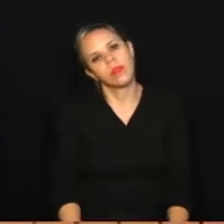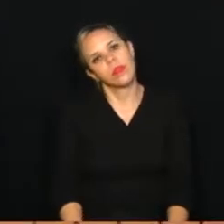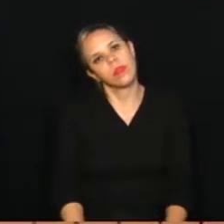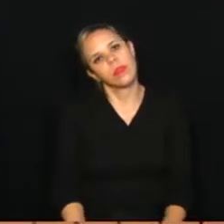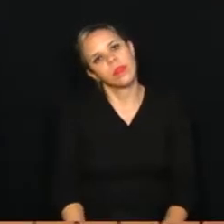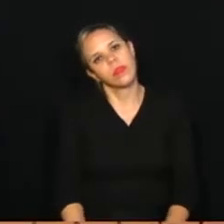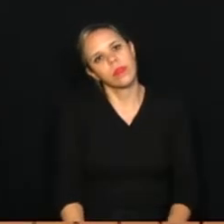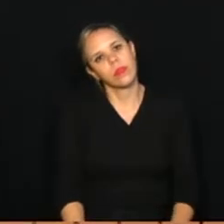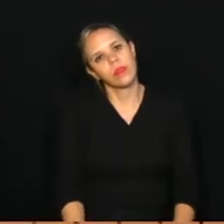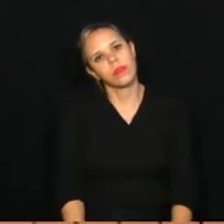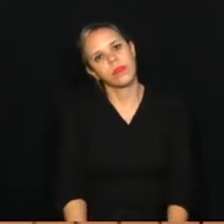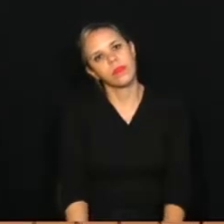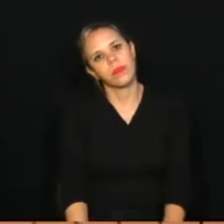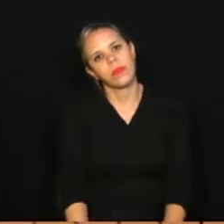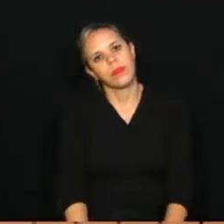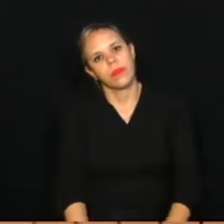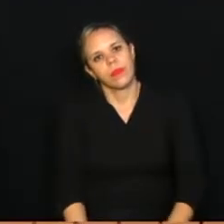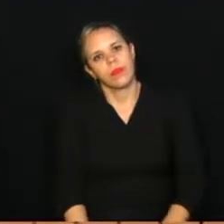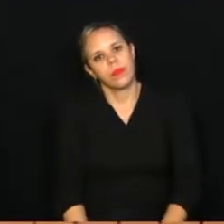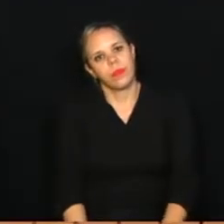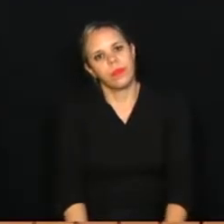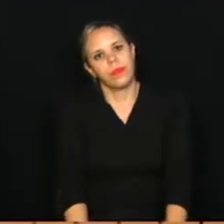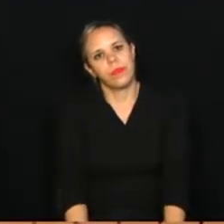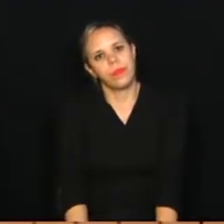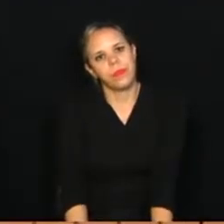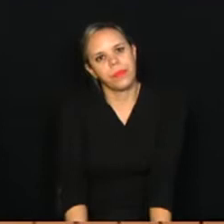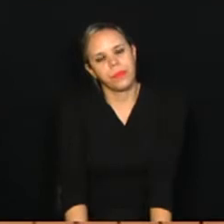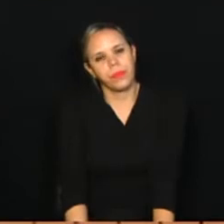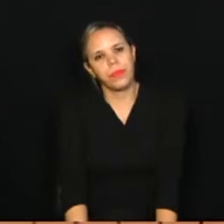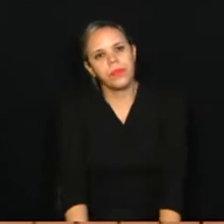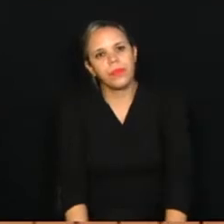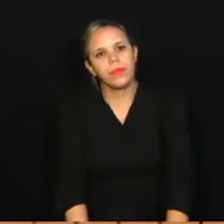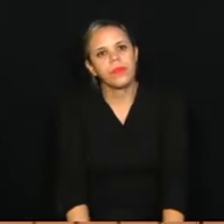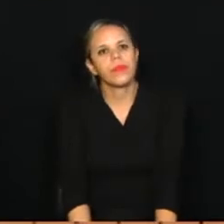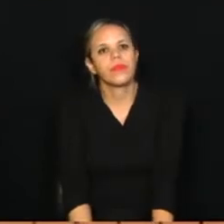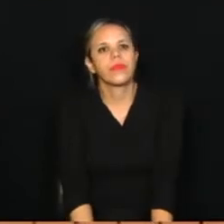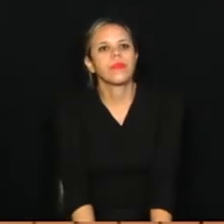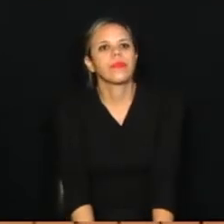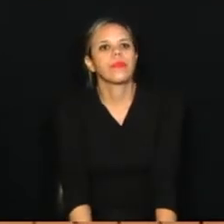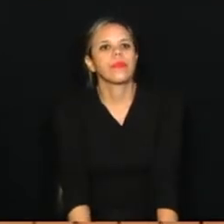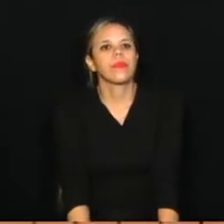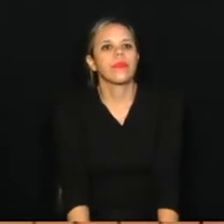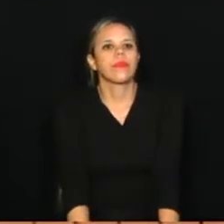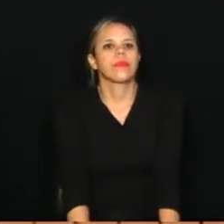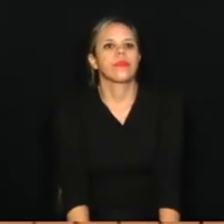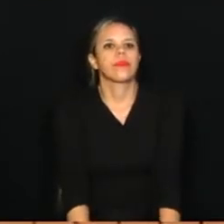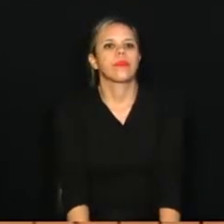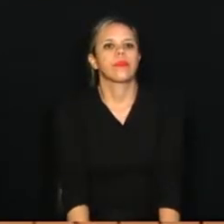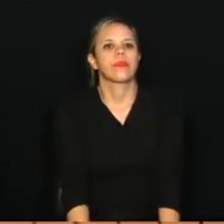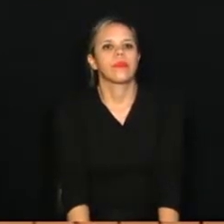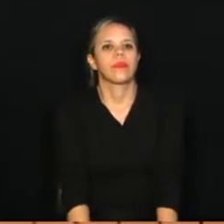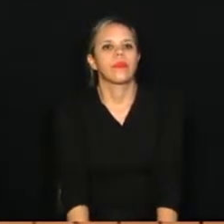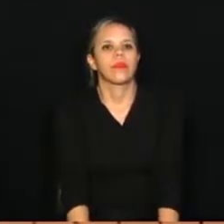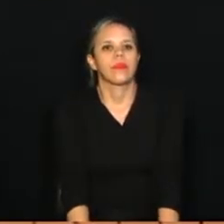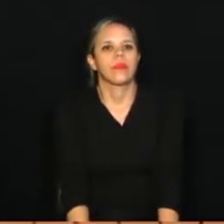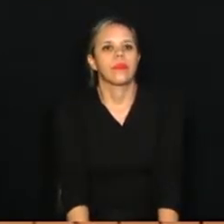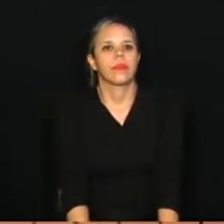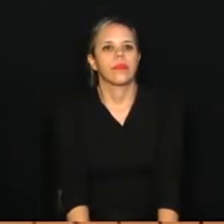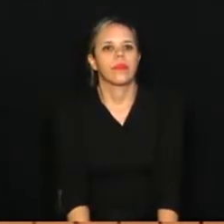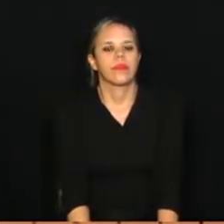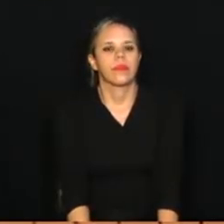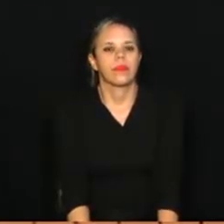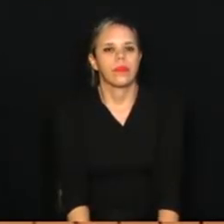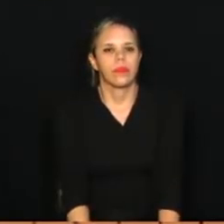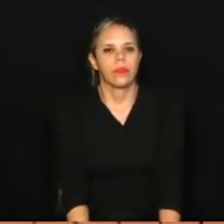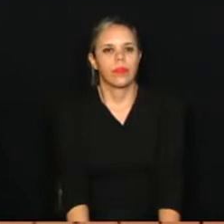computador. Eu tenho que estar na cidade. Já estamos no ar aqui, mas 5h20 eu tenho que estar na cidade. Então, pessoal, só